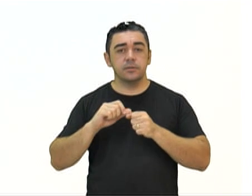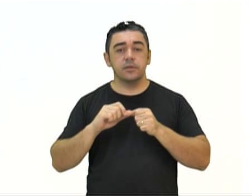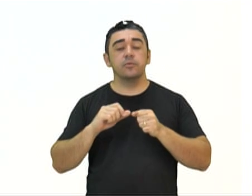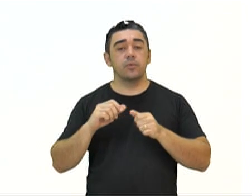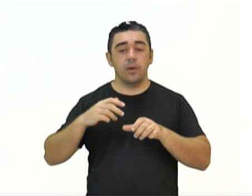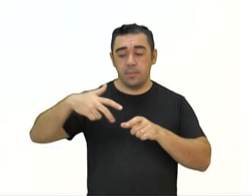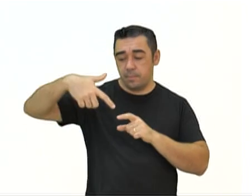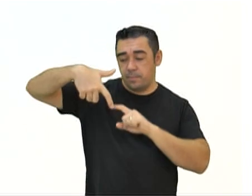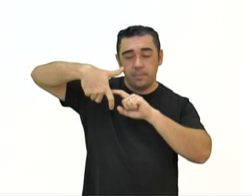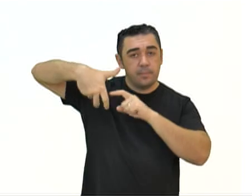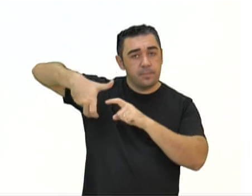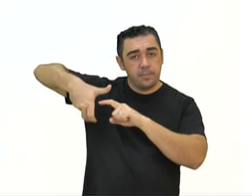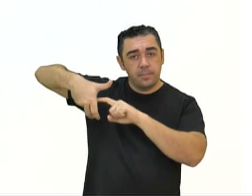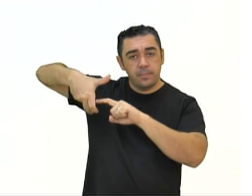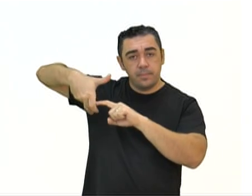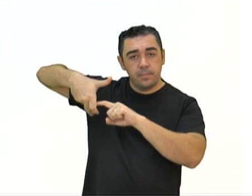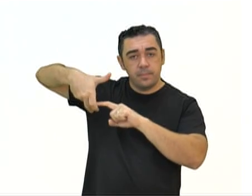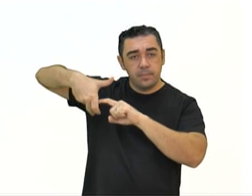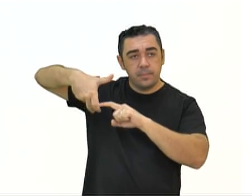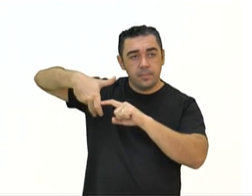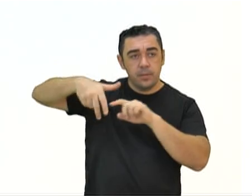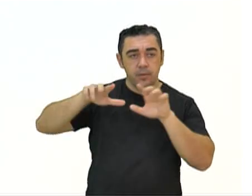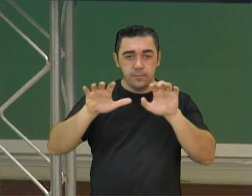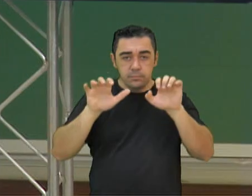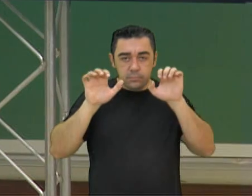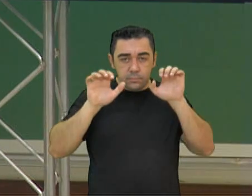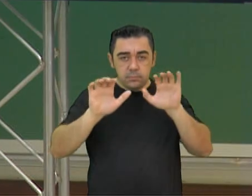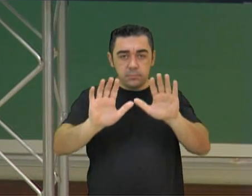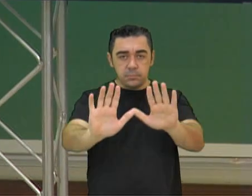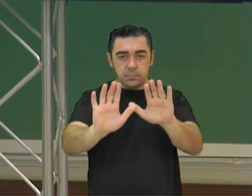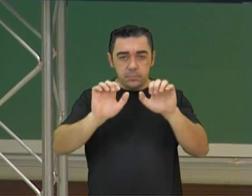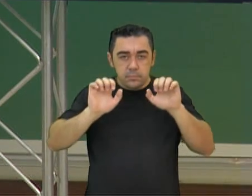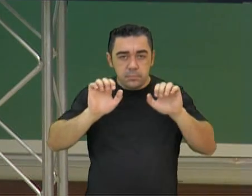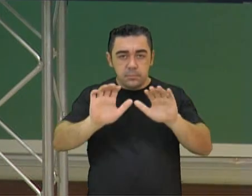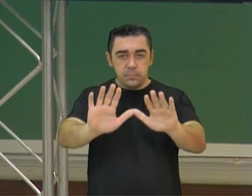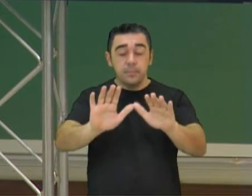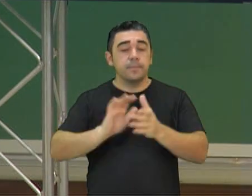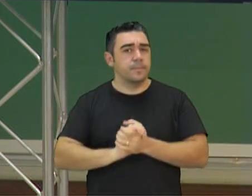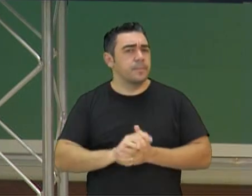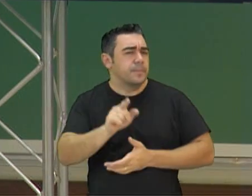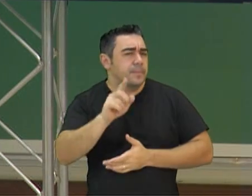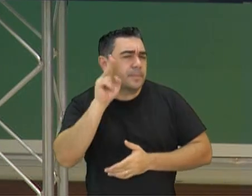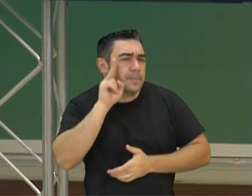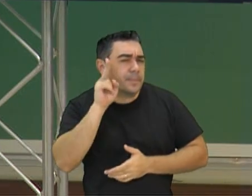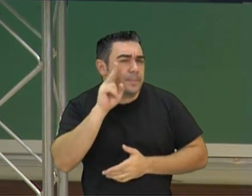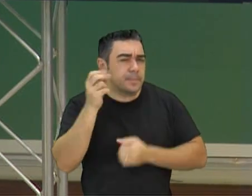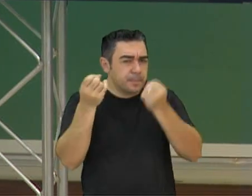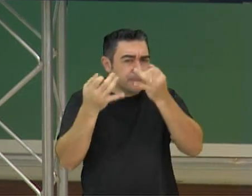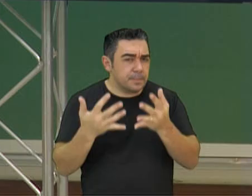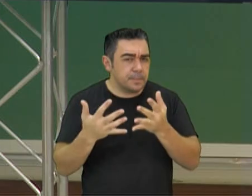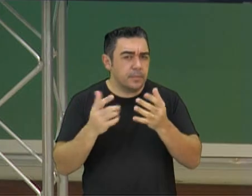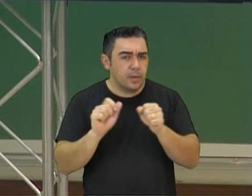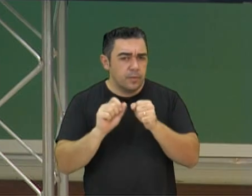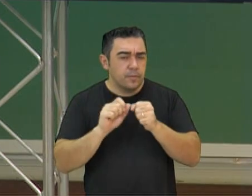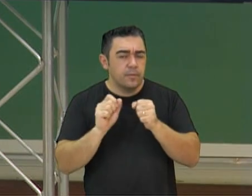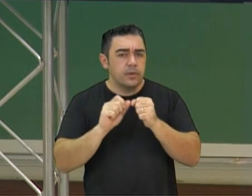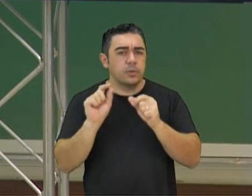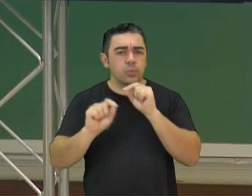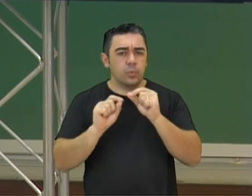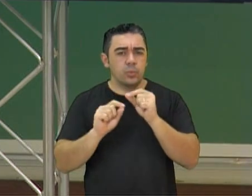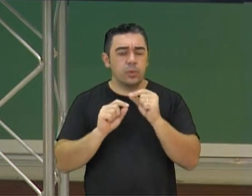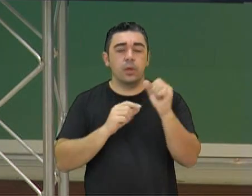Está trabalhando, ó, tá vendo, ó, toda a flexão aqui desse movimento. Então, lembre-se, lembra que eu falei de contração dinâmica e